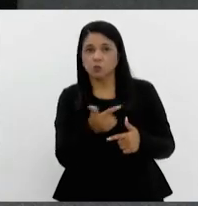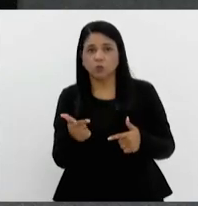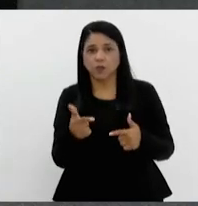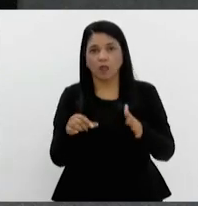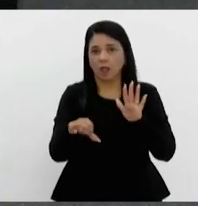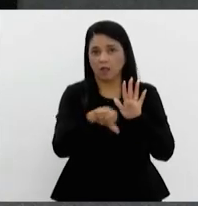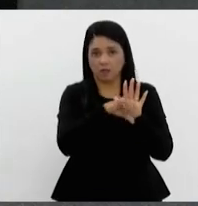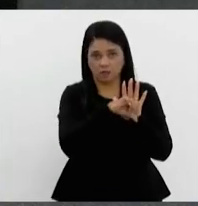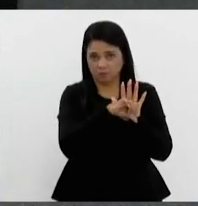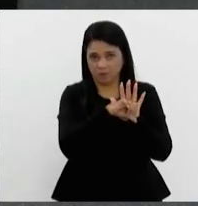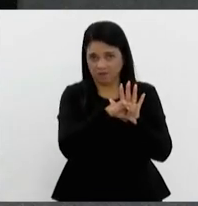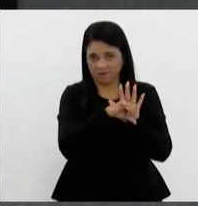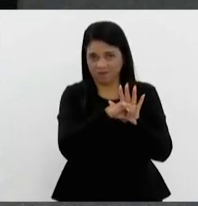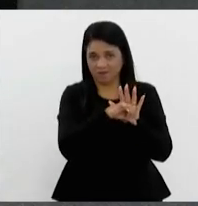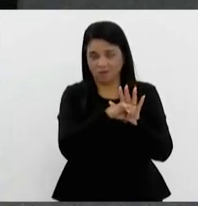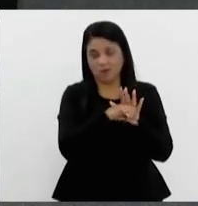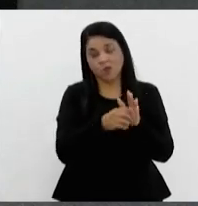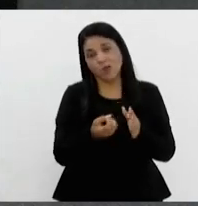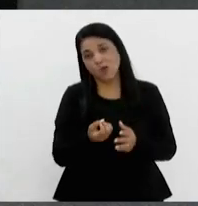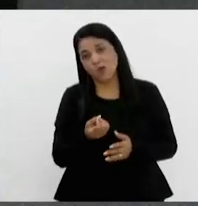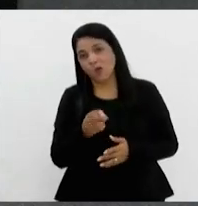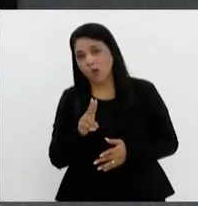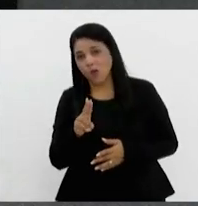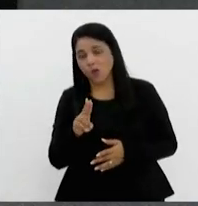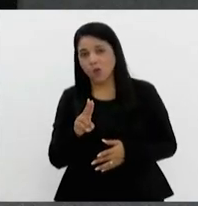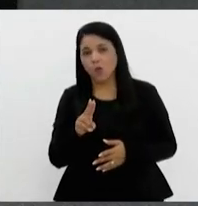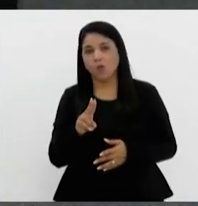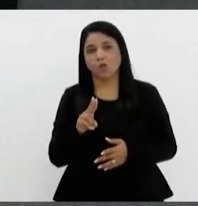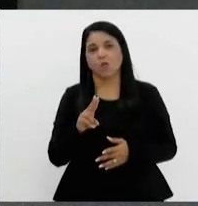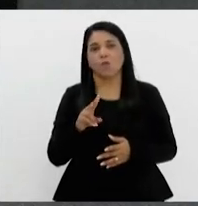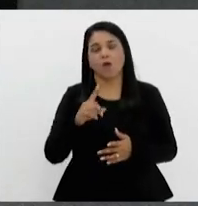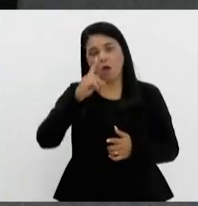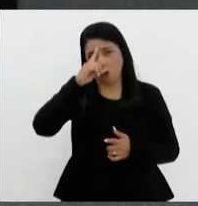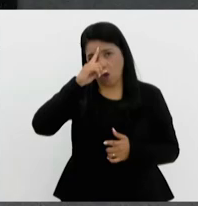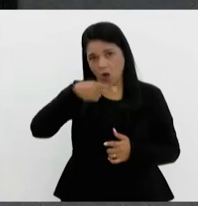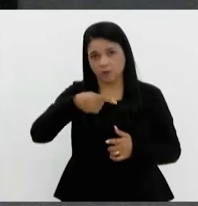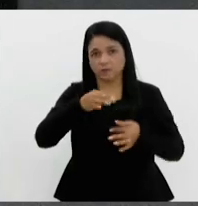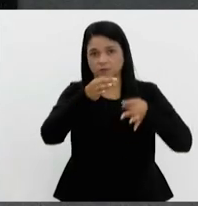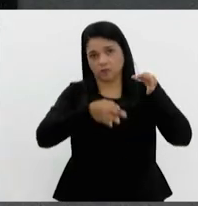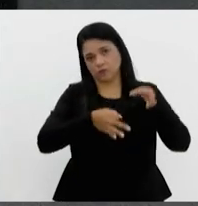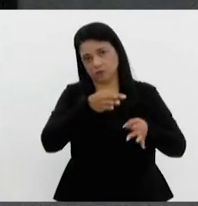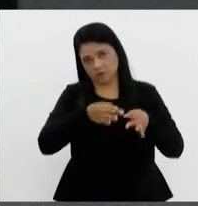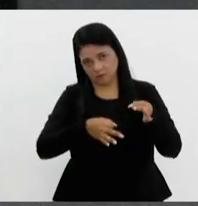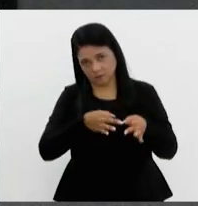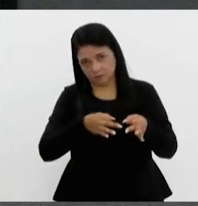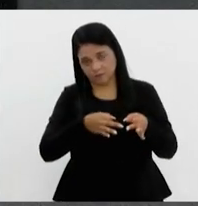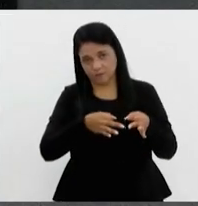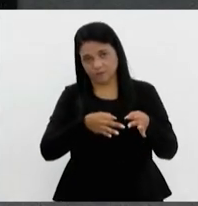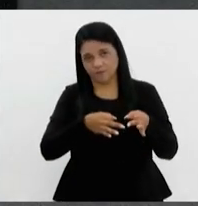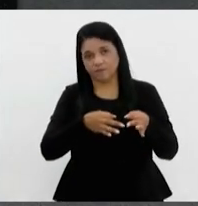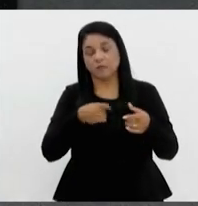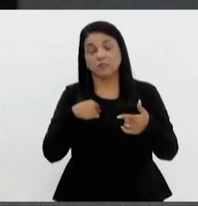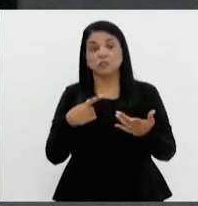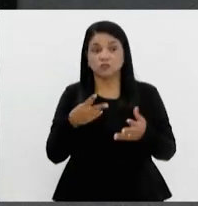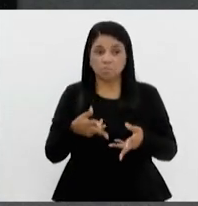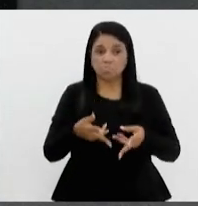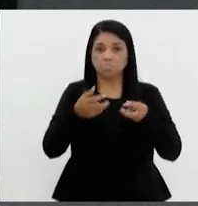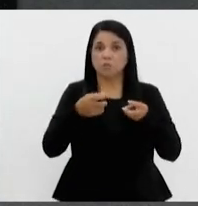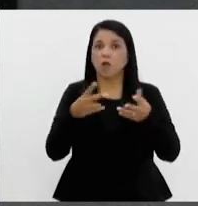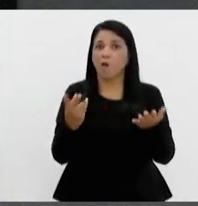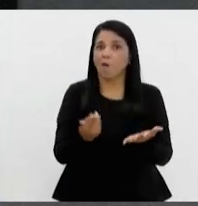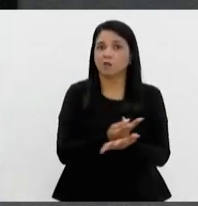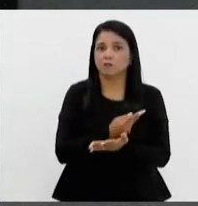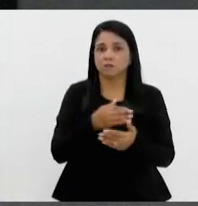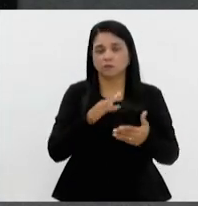ou sem uma ordem judicial. Então, a gente viu isso acontecendo com as nossas crianças e